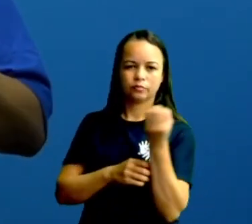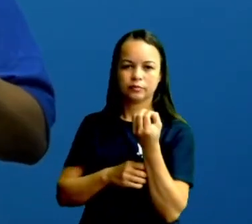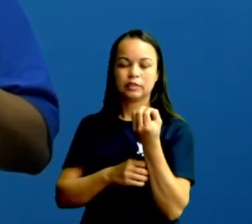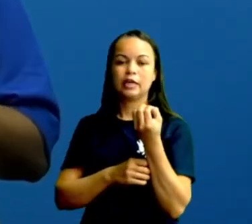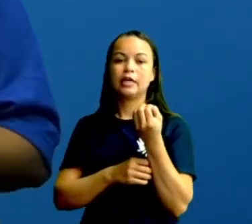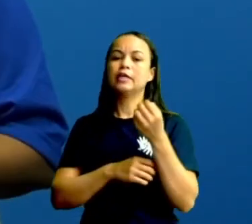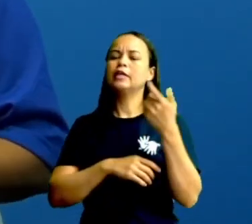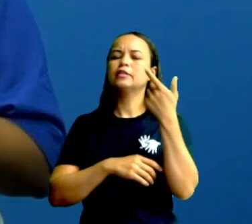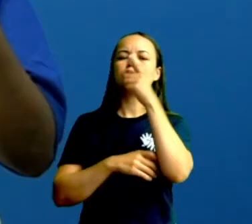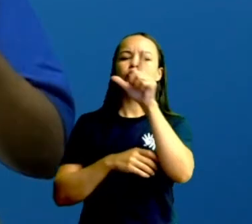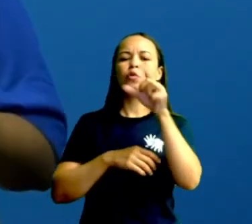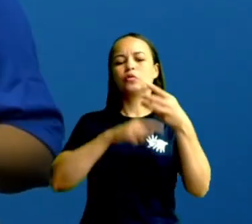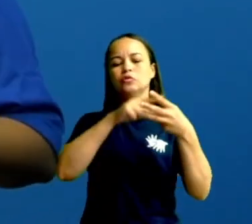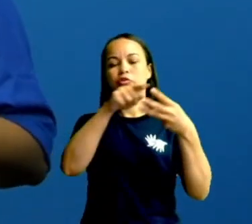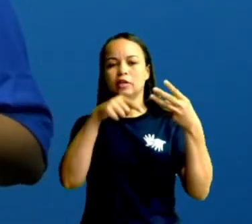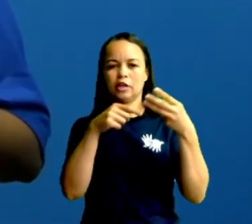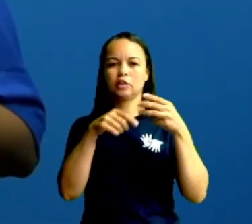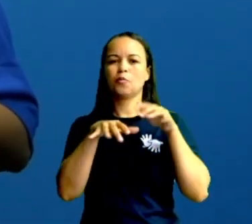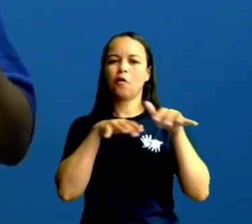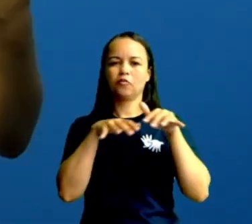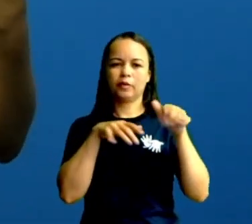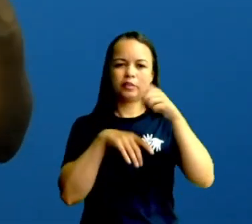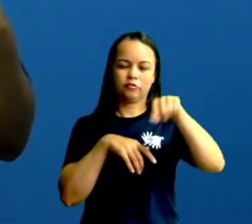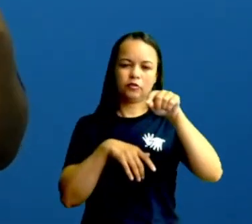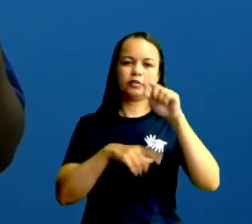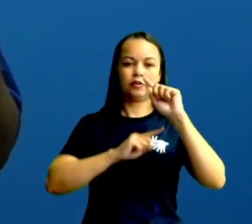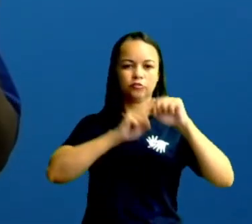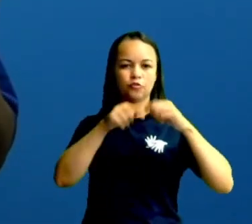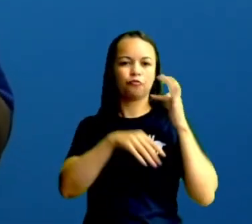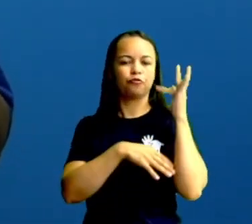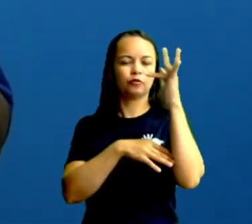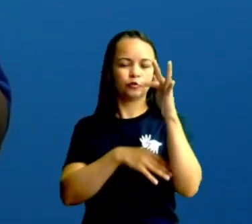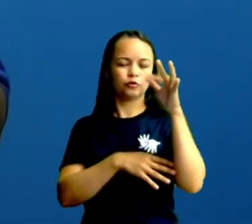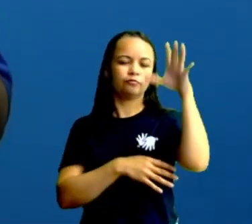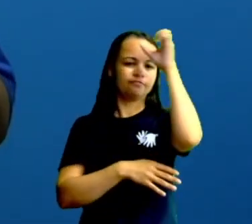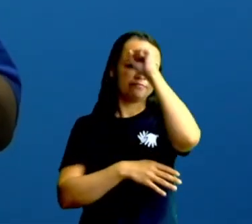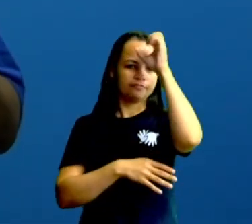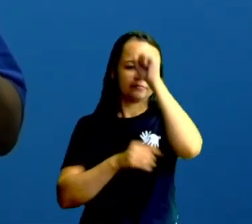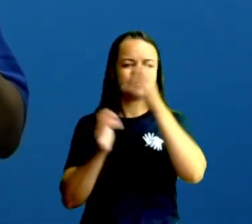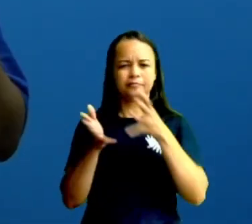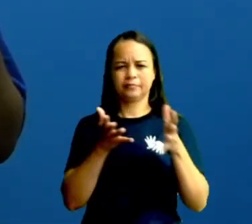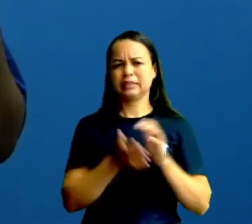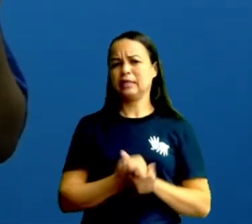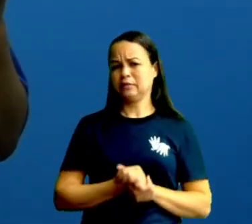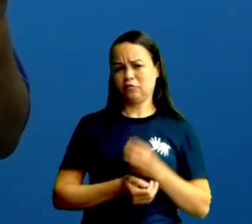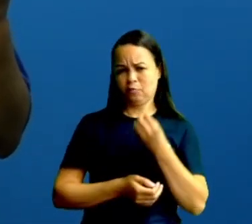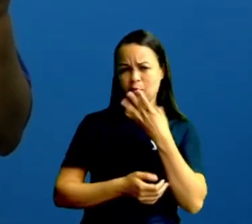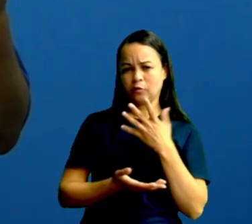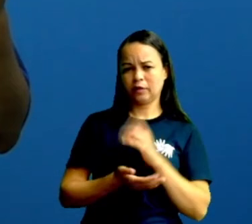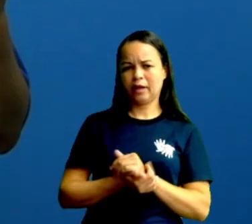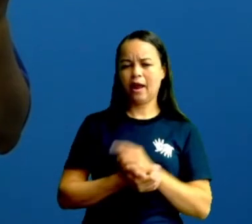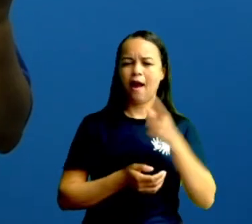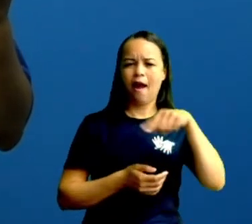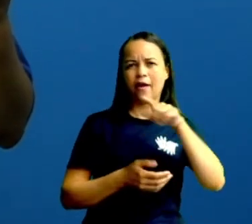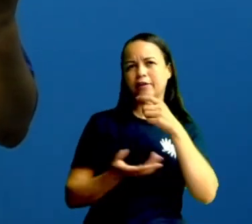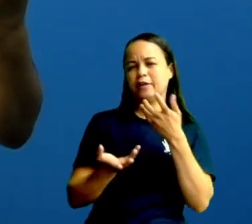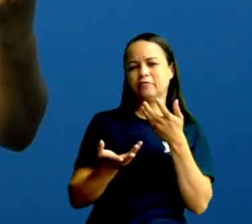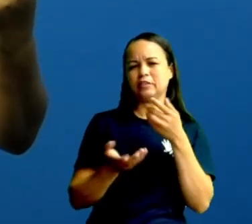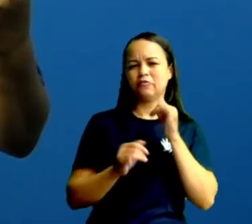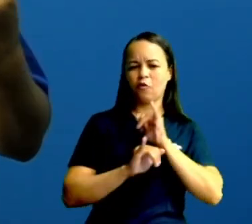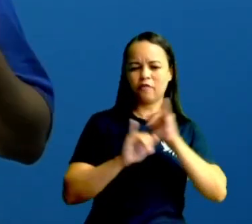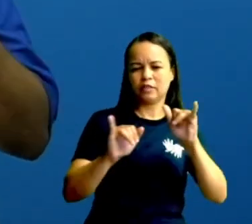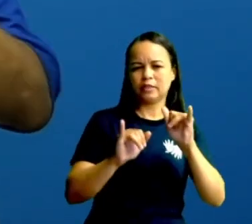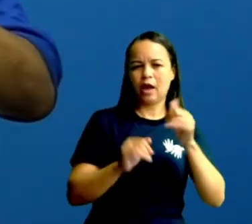que vocês vão aprender mais lá na frente. Mas foi bom, não foi não? Porque aí você agora vai dizer para o seu colega, ah, a Terra só tem 2